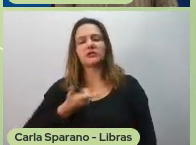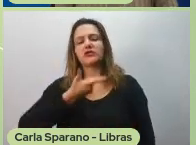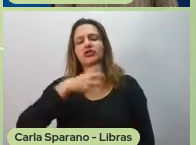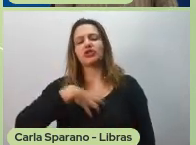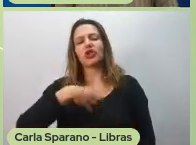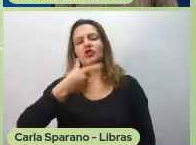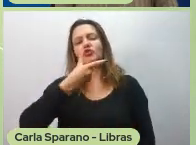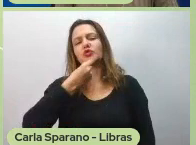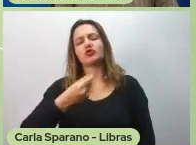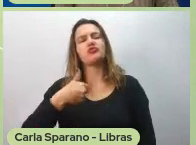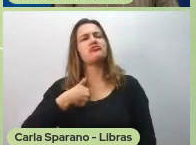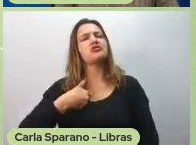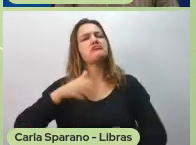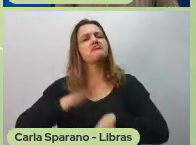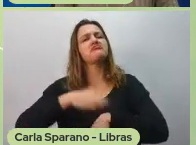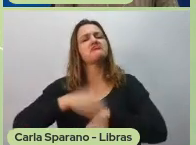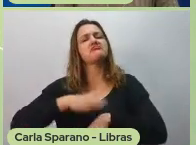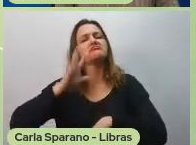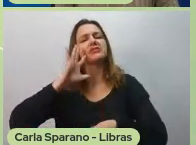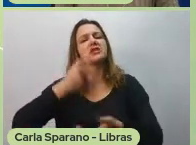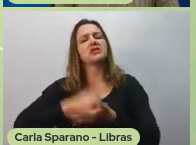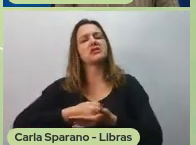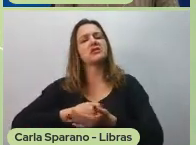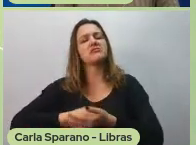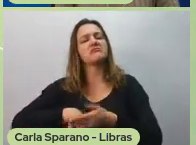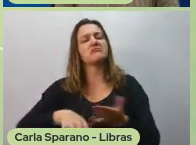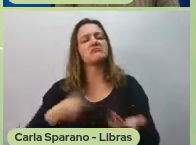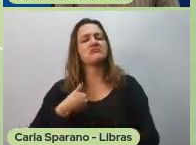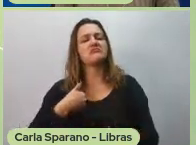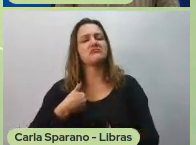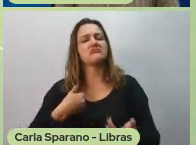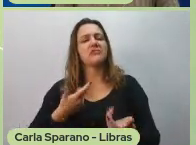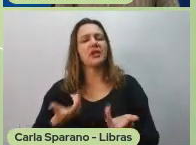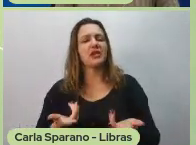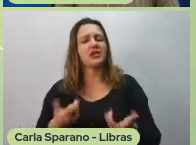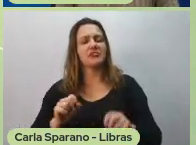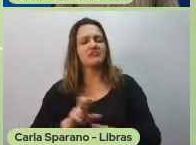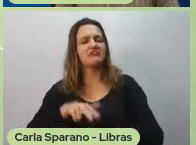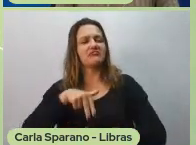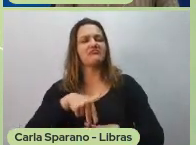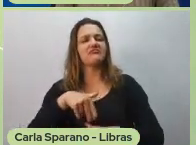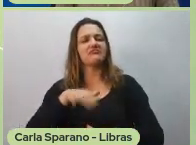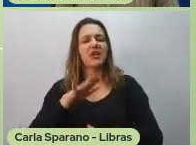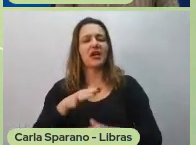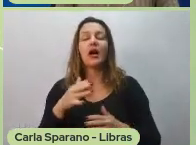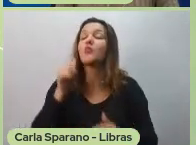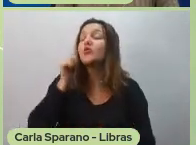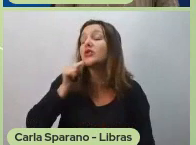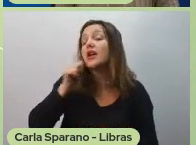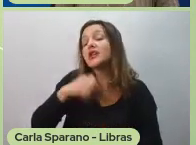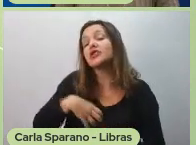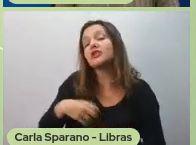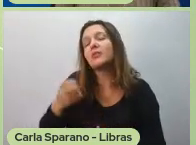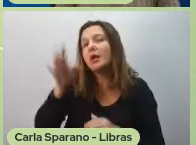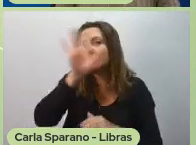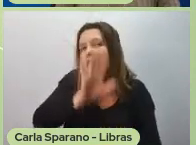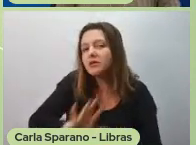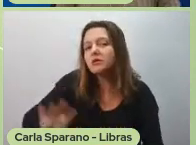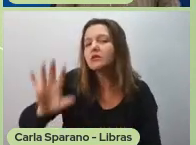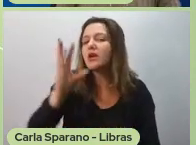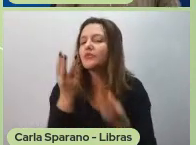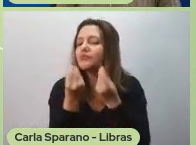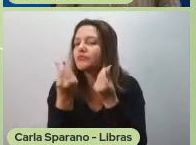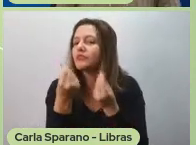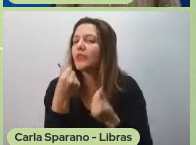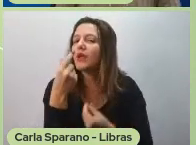eu sou herói, eu tomo decisão, e a mulher traz competências de visão mais sistêmica, mais holística, talvez um pouco, talvez até